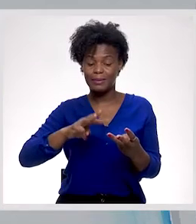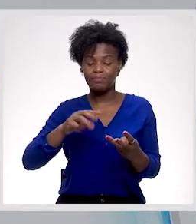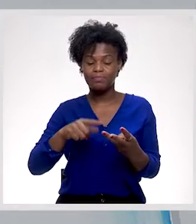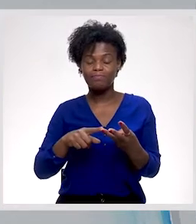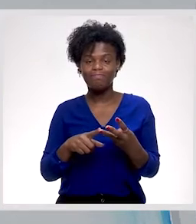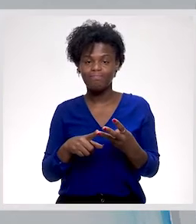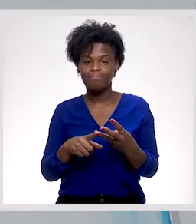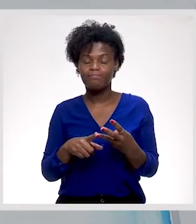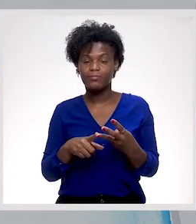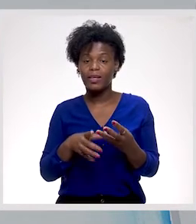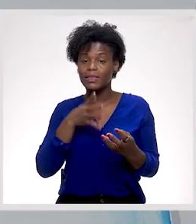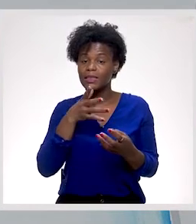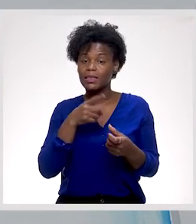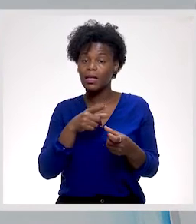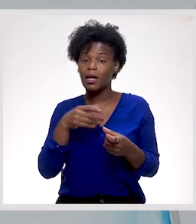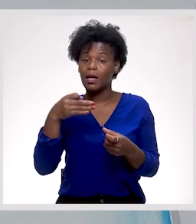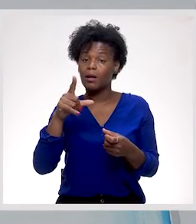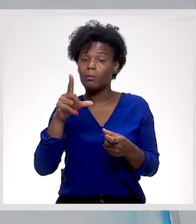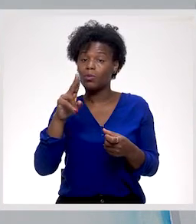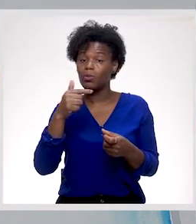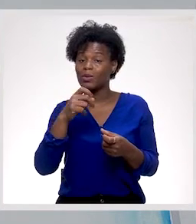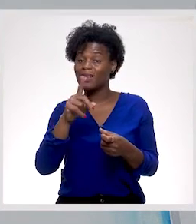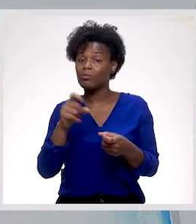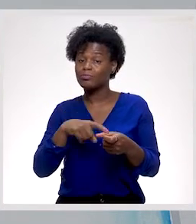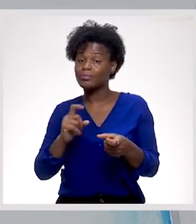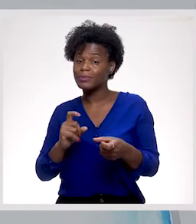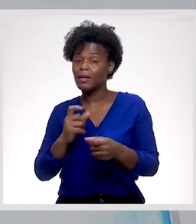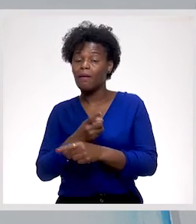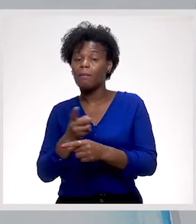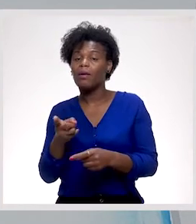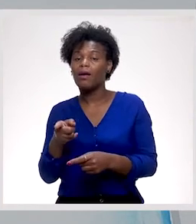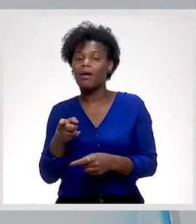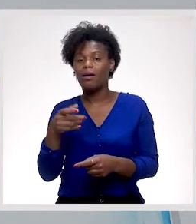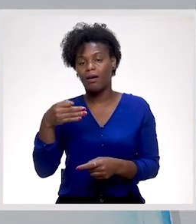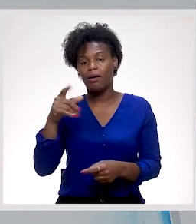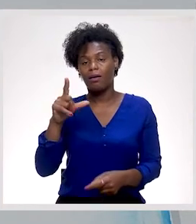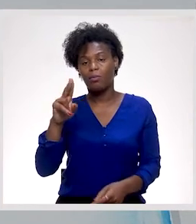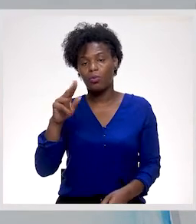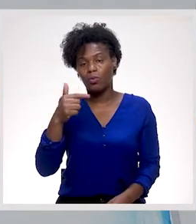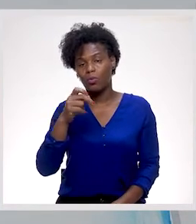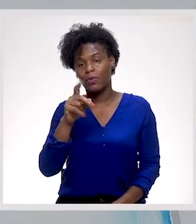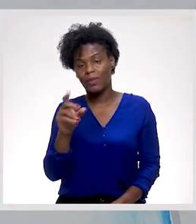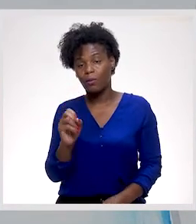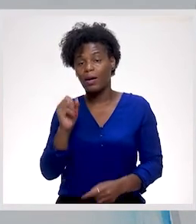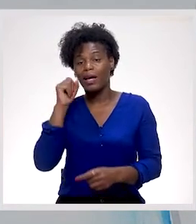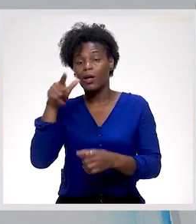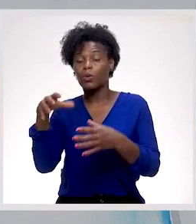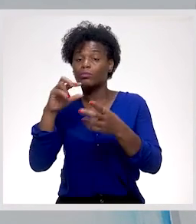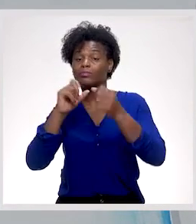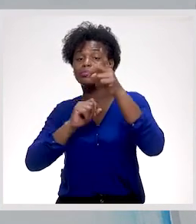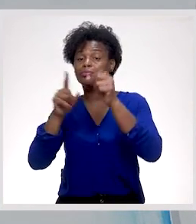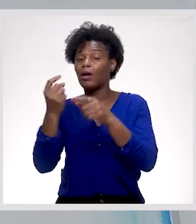levou à despromoção do Plutão é que o Plutão e os astros que pertencem a esse grupo